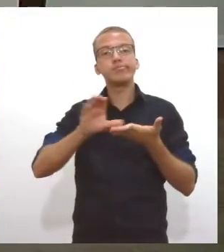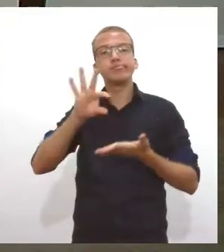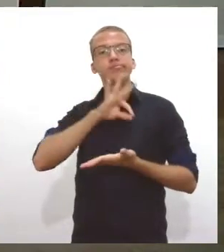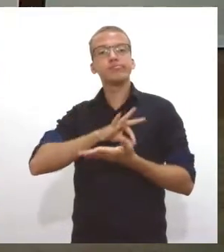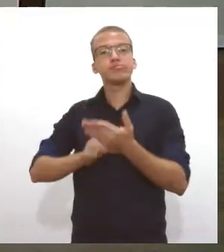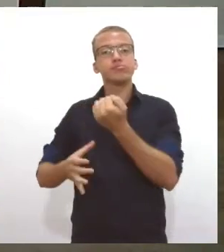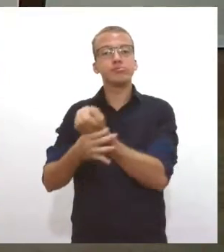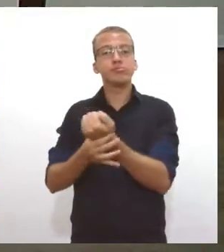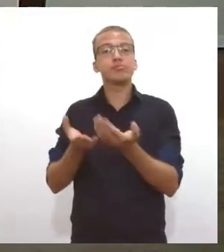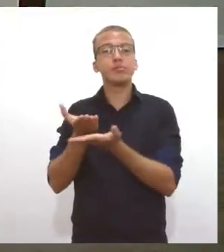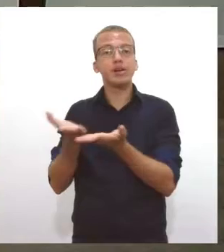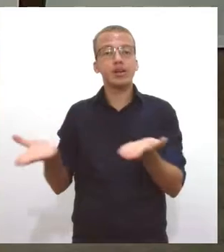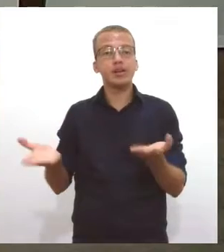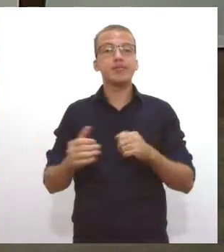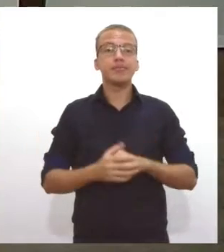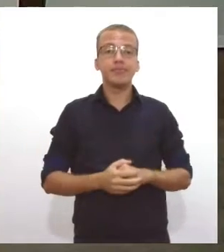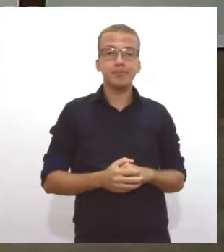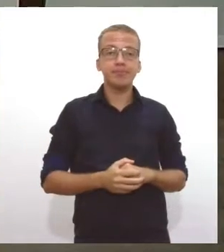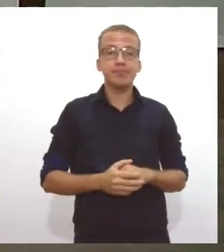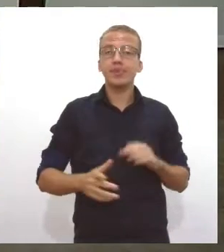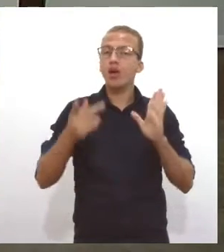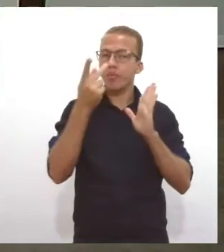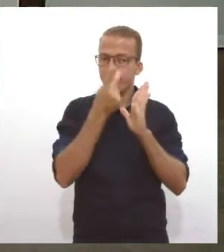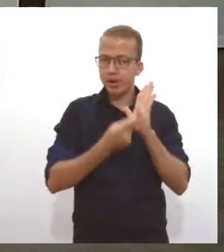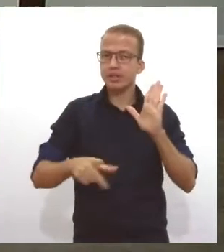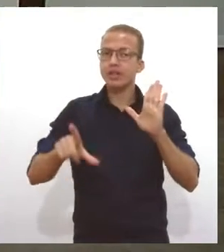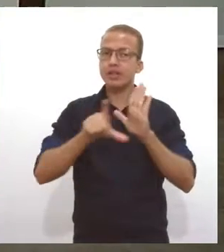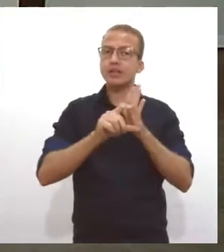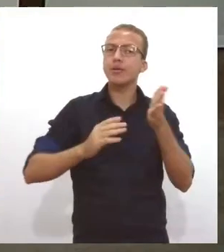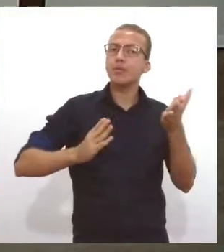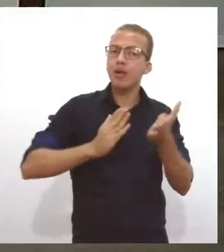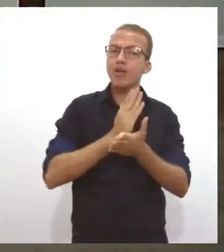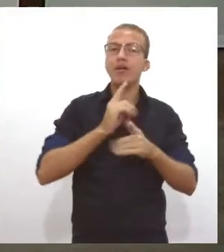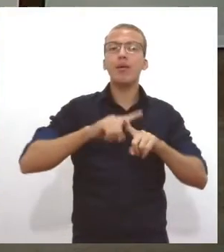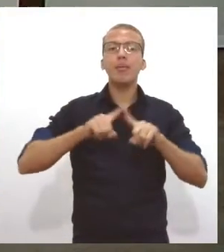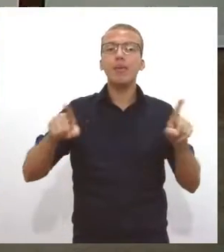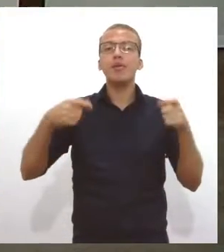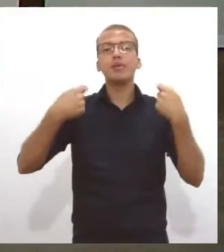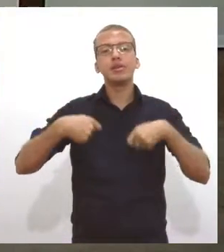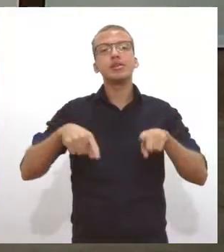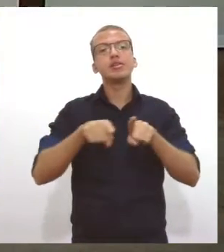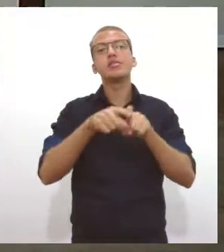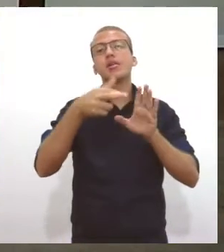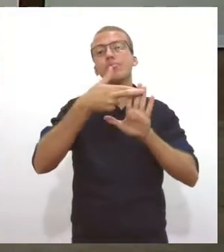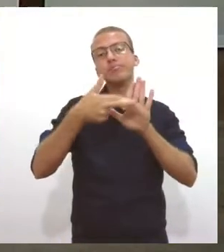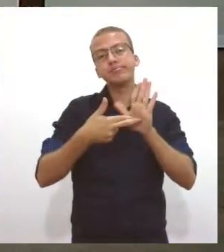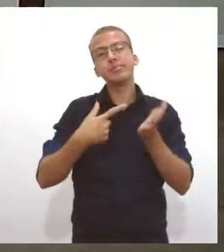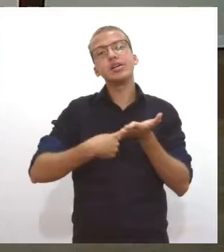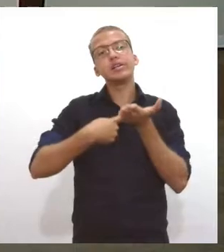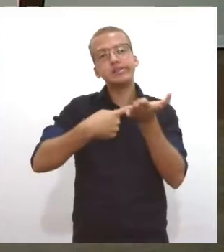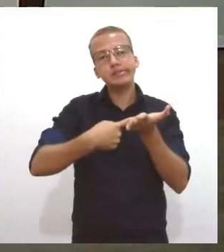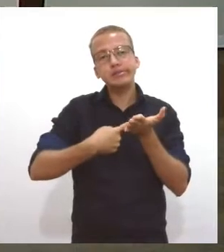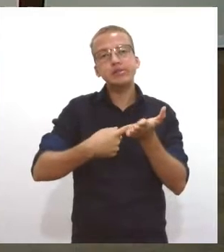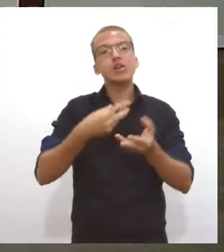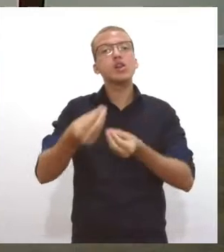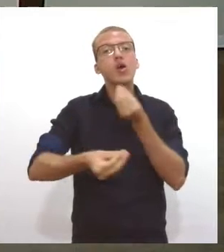a necessidade de fazer essa regulamentação da aplicação da proposta né de sua autoria